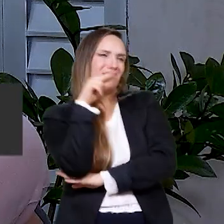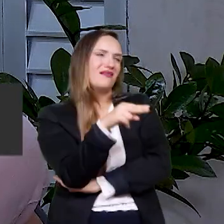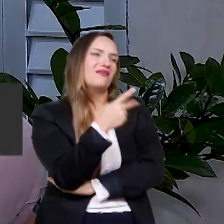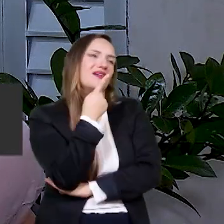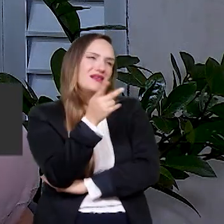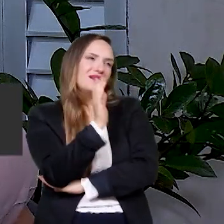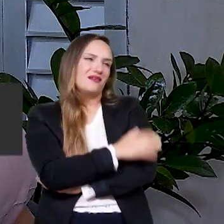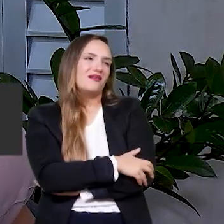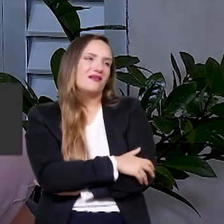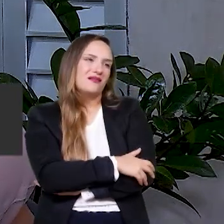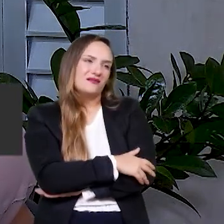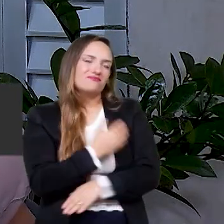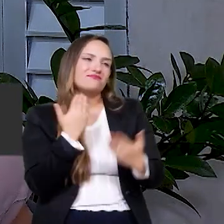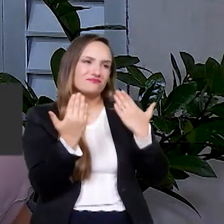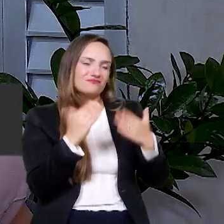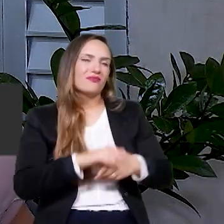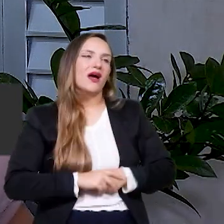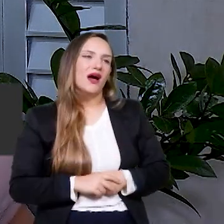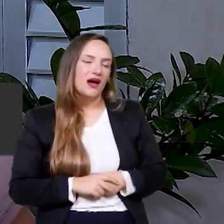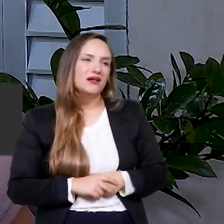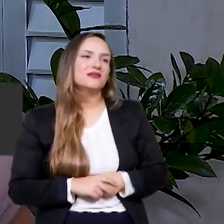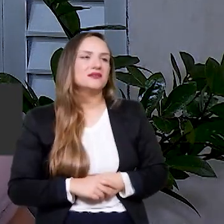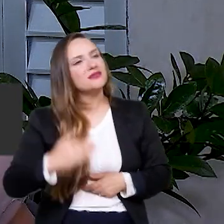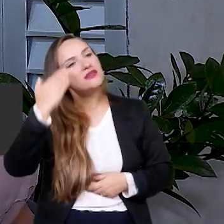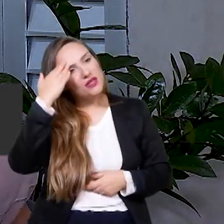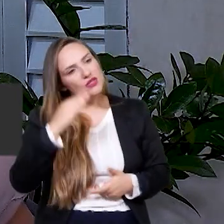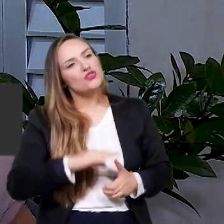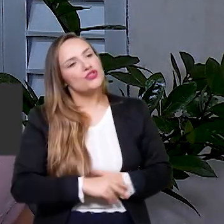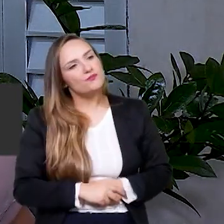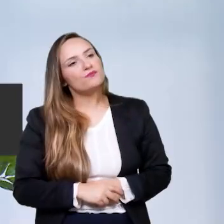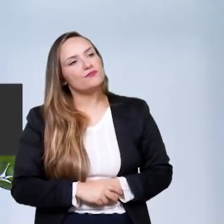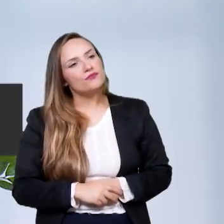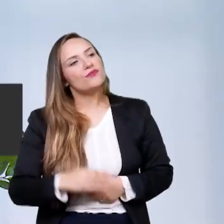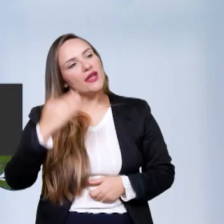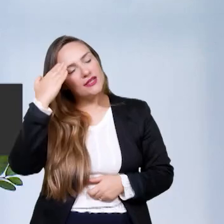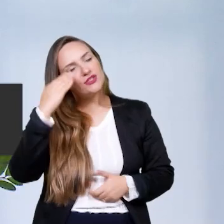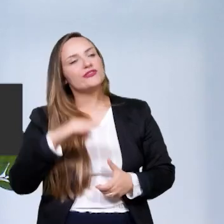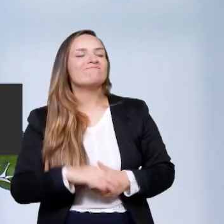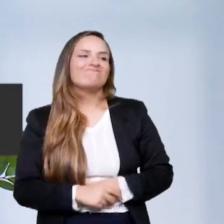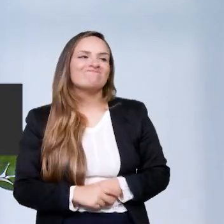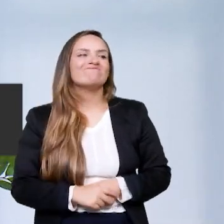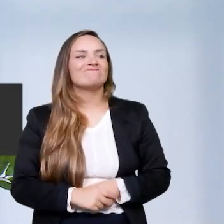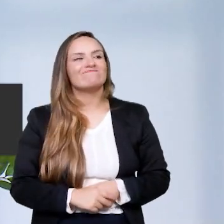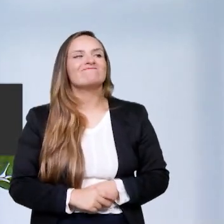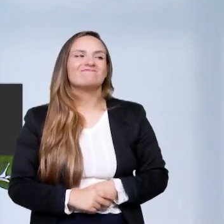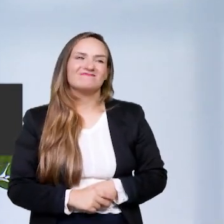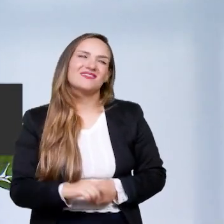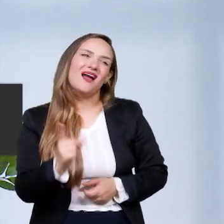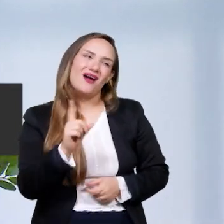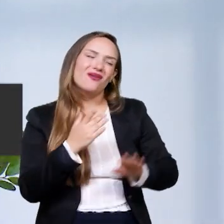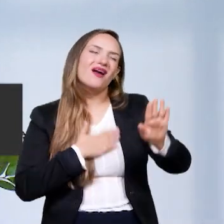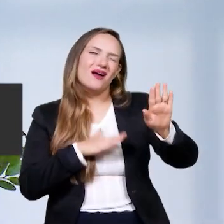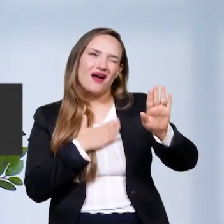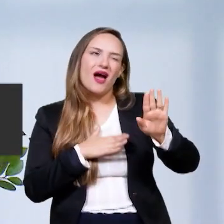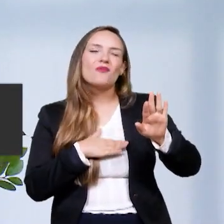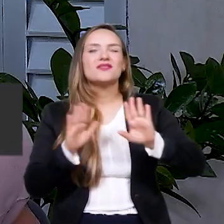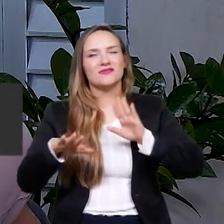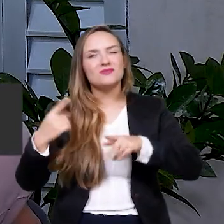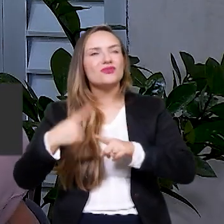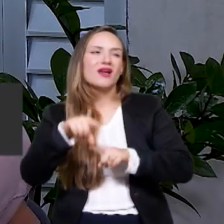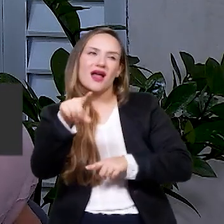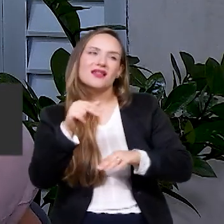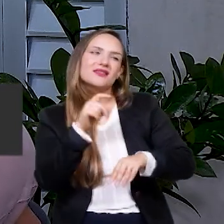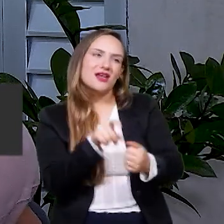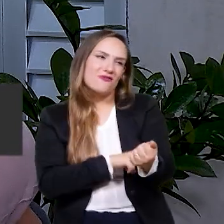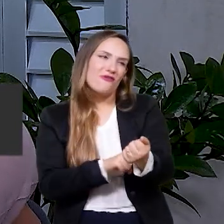pessoa chega lá para reclamar um crime de racismo, fala assim, não foi tão assim, a pessoa estava brincando, estava nervosa, releva isso,